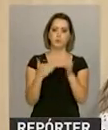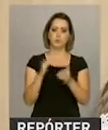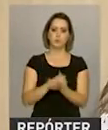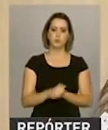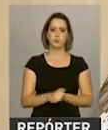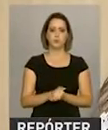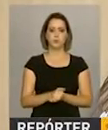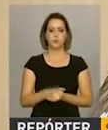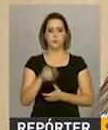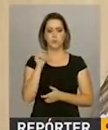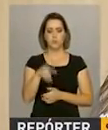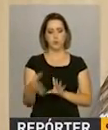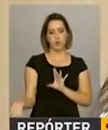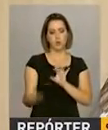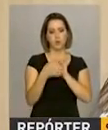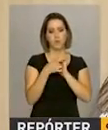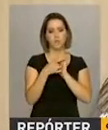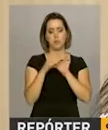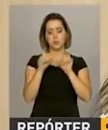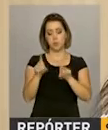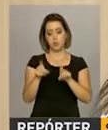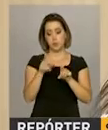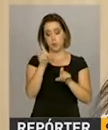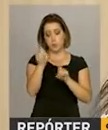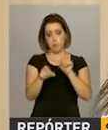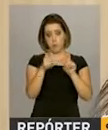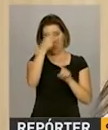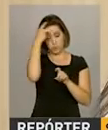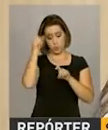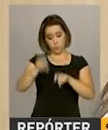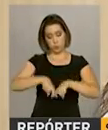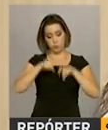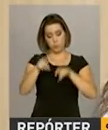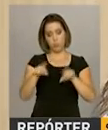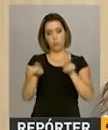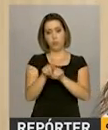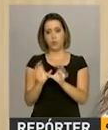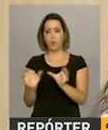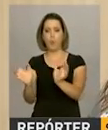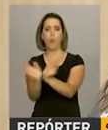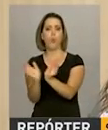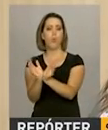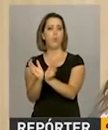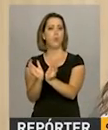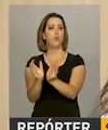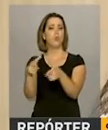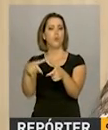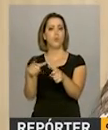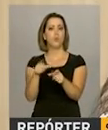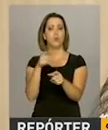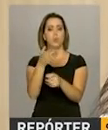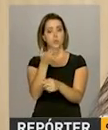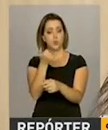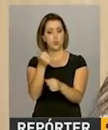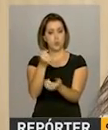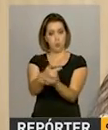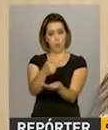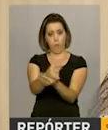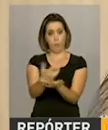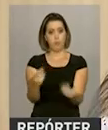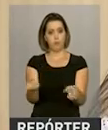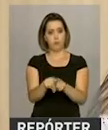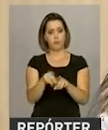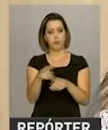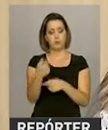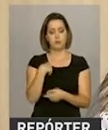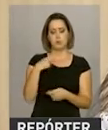parceria entre o agricultor e esse grupo de consumidores. Quando é formada uma CSA, o agricultor, ele faz um levantamento dos